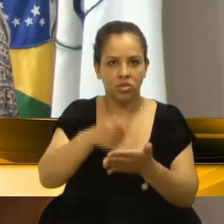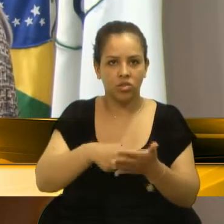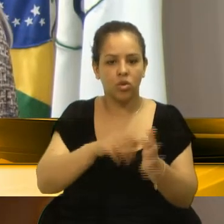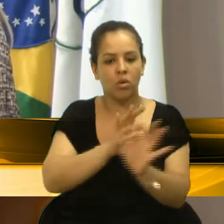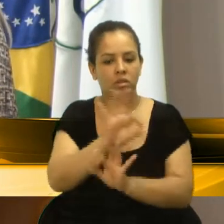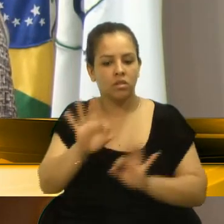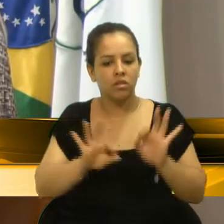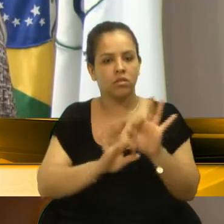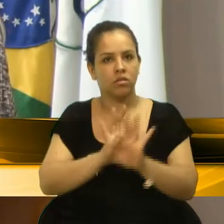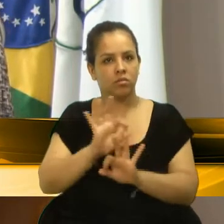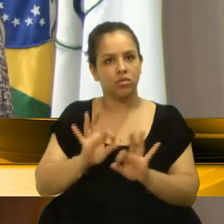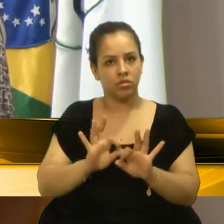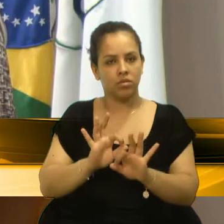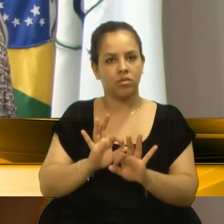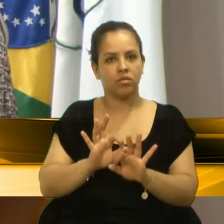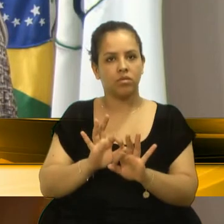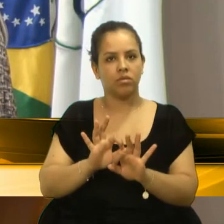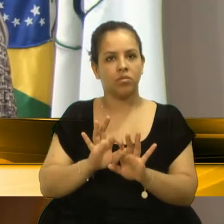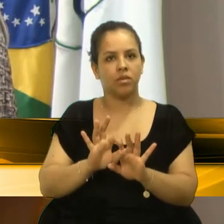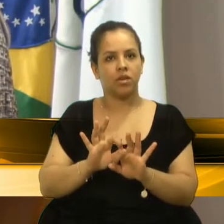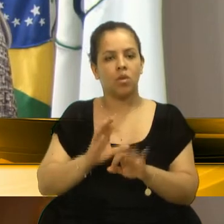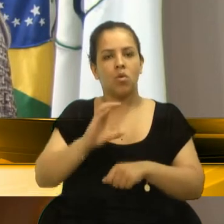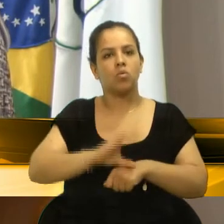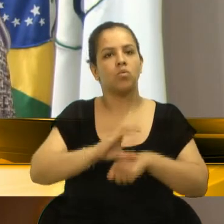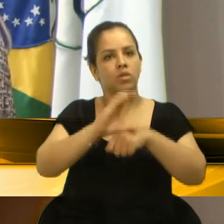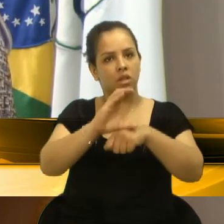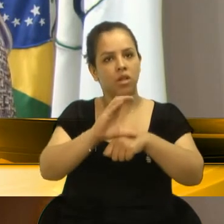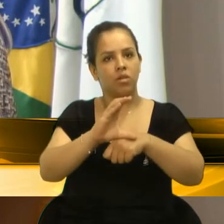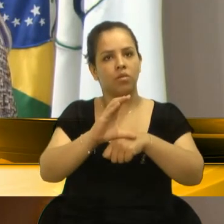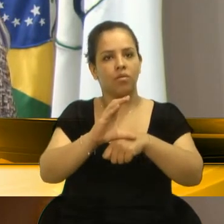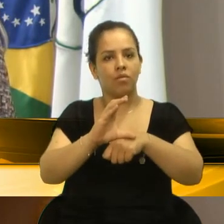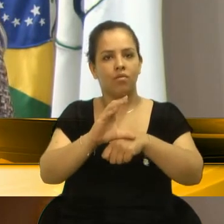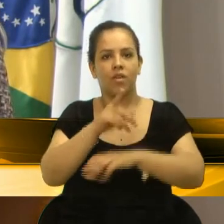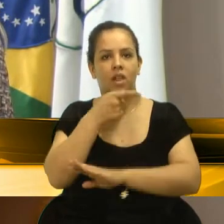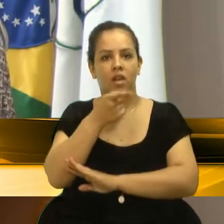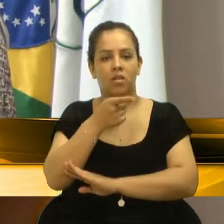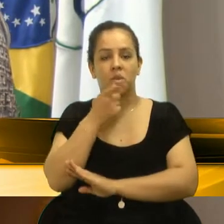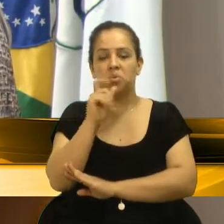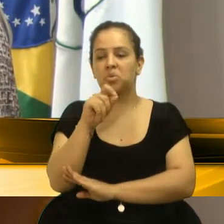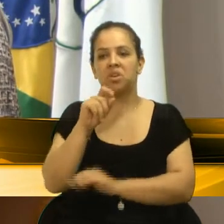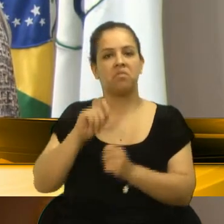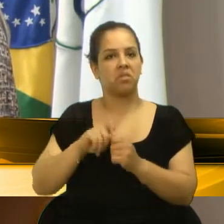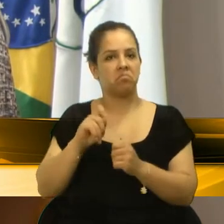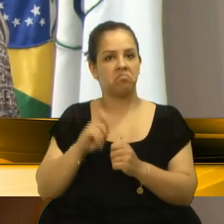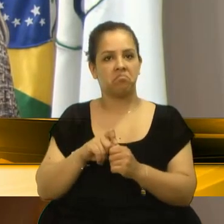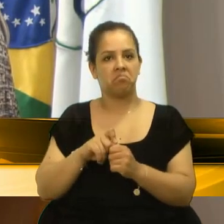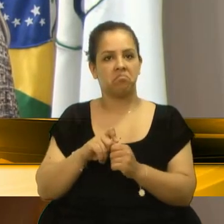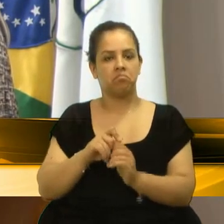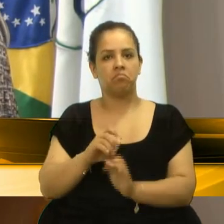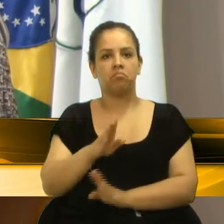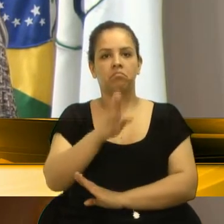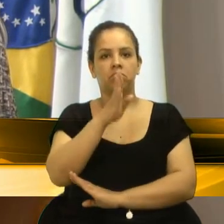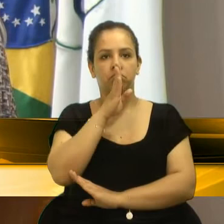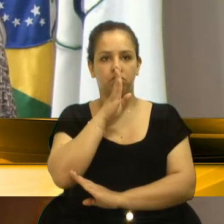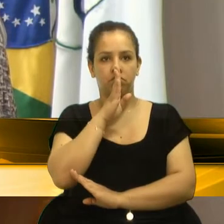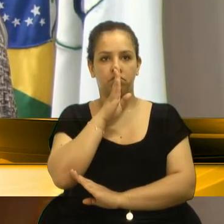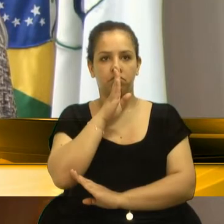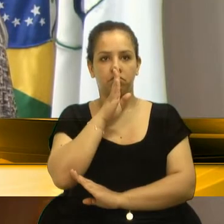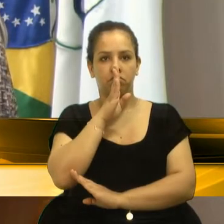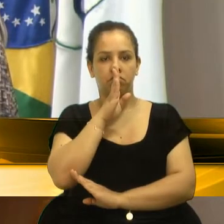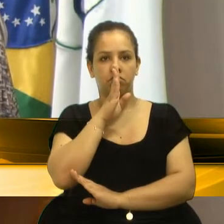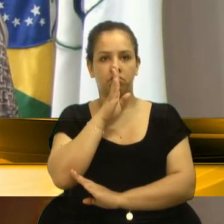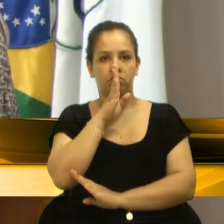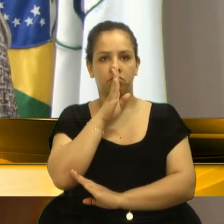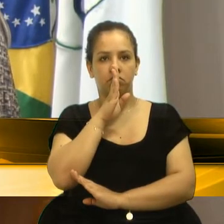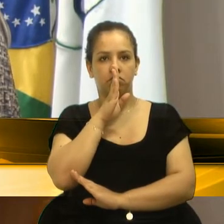para que o Conselho se manifestasse. E o mesmo o que fez, silenciou, emudeceu